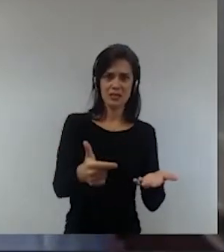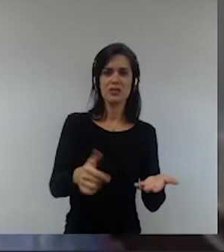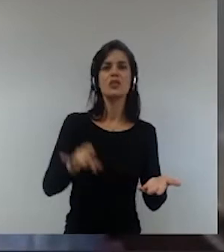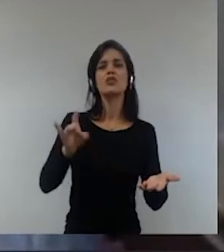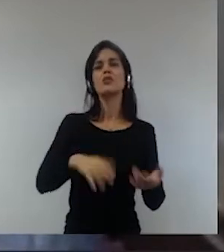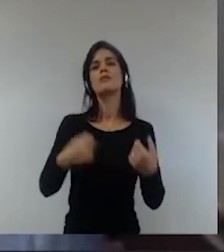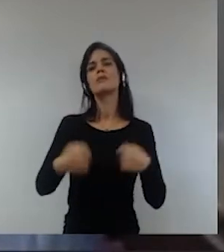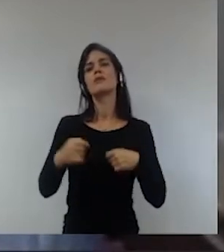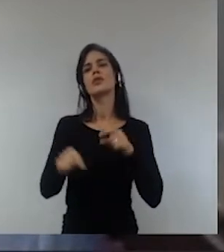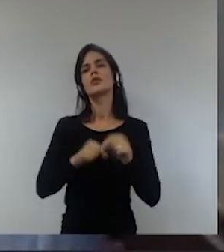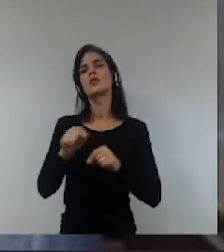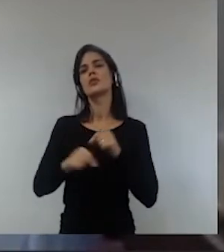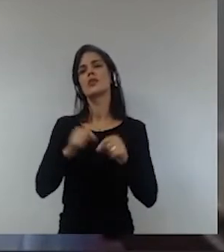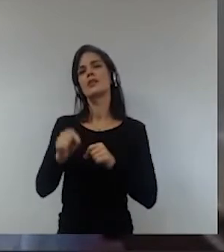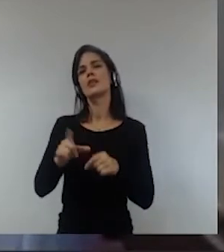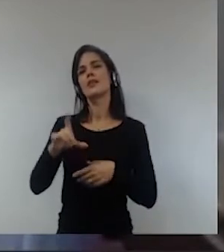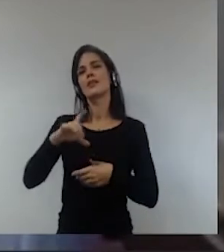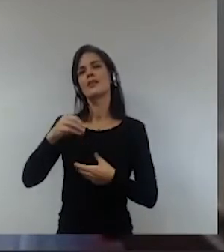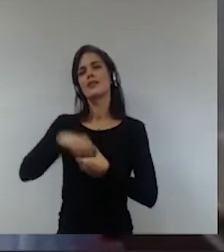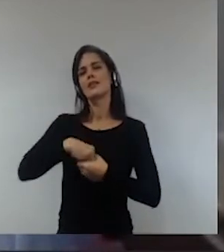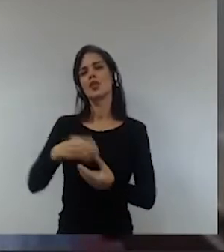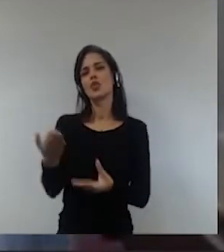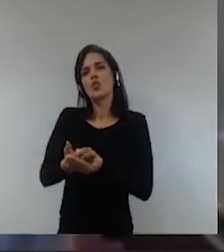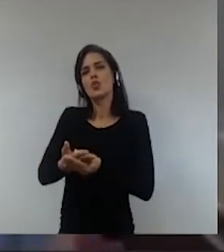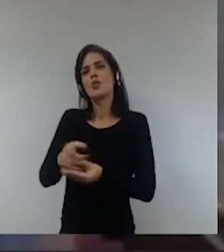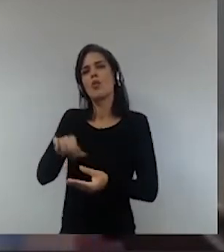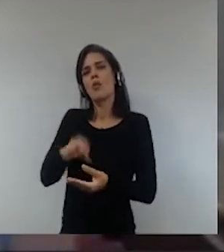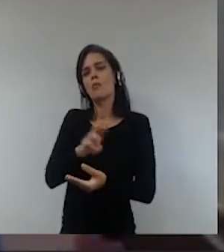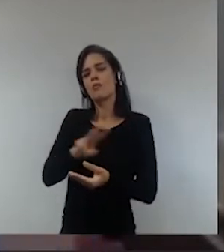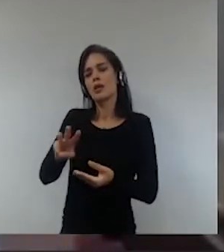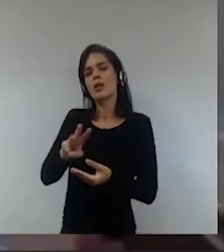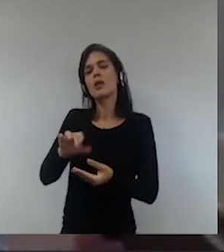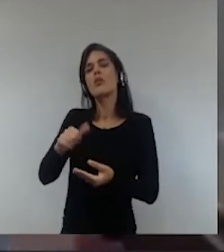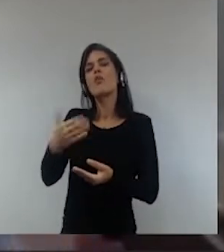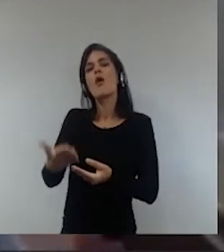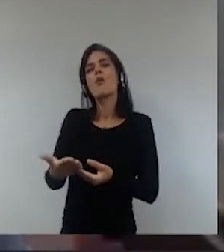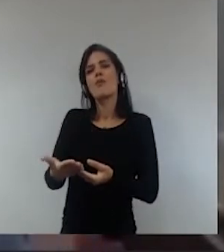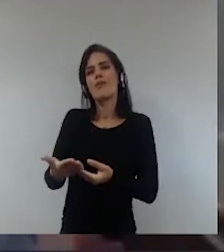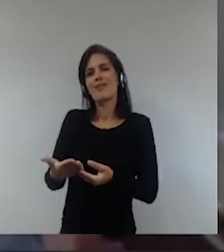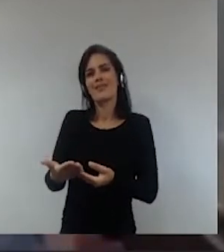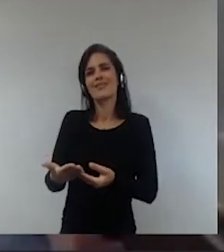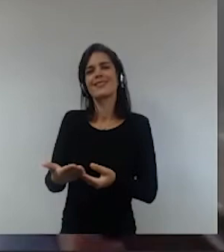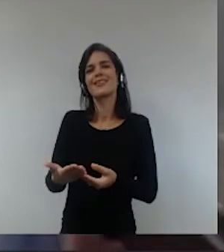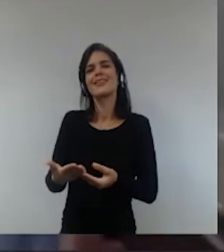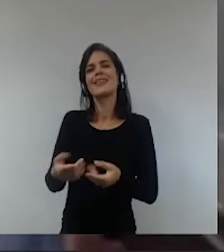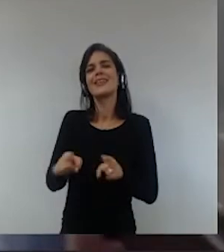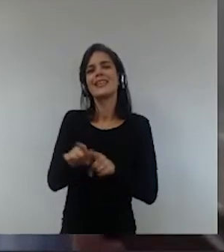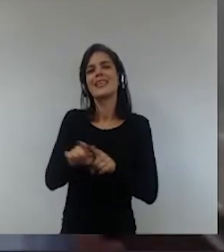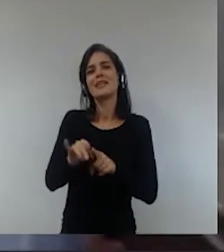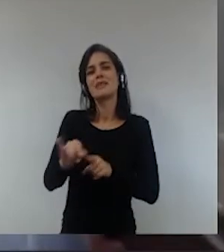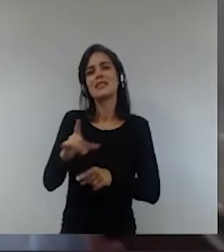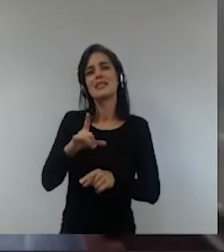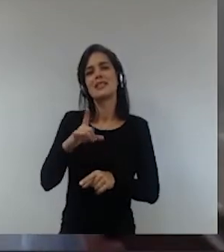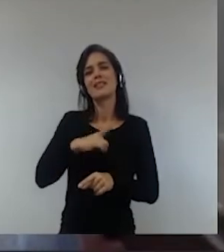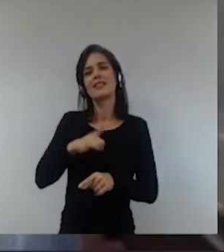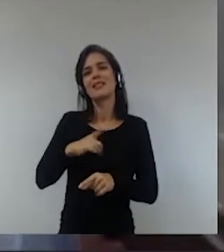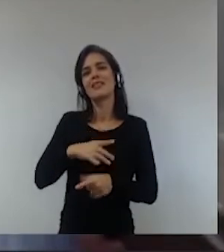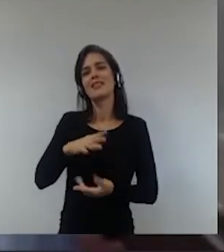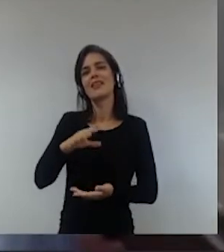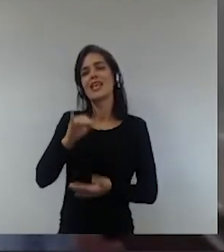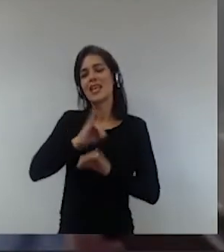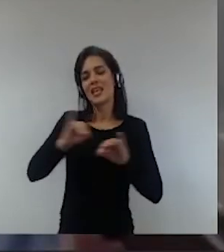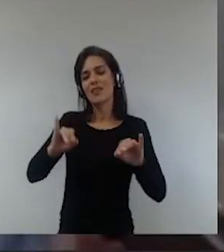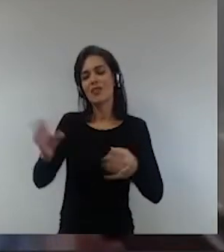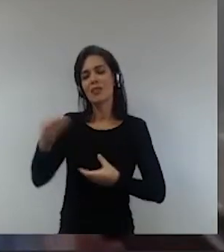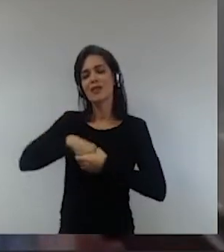indicação nos autos de qual seria o endereço eletrônico ou, caso já exista essa informação, no banco de dados do próprio tribunal.